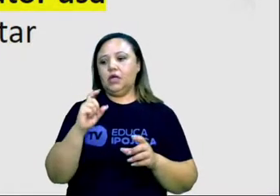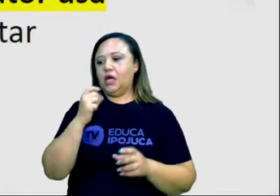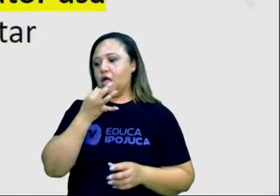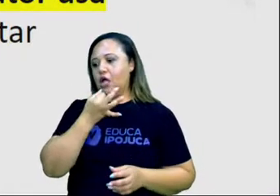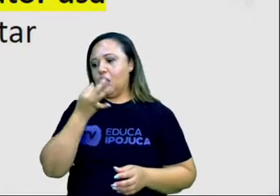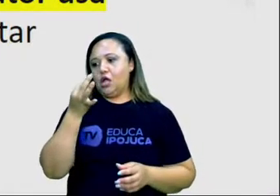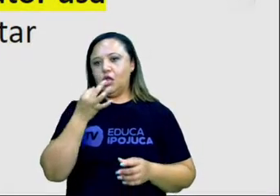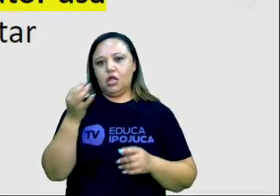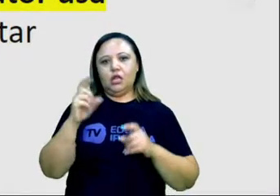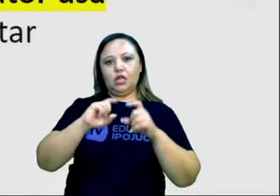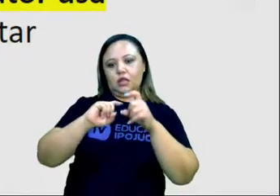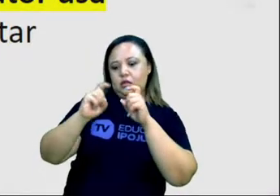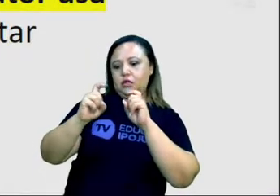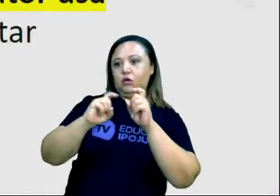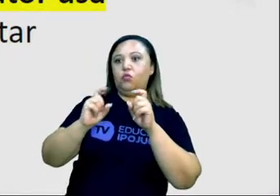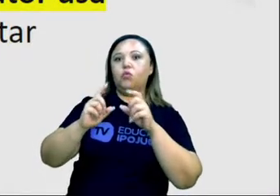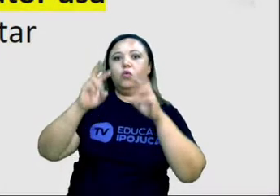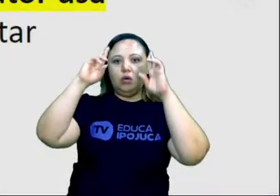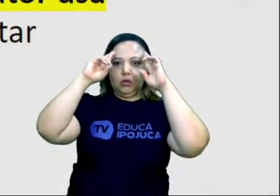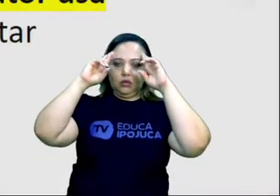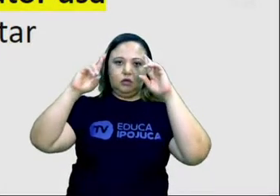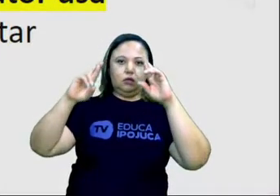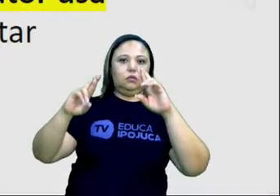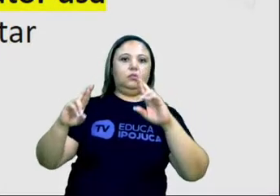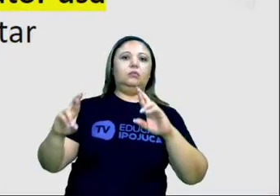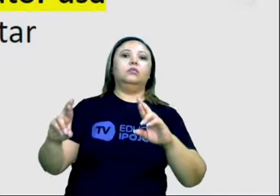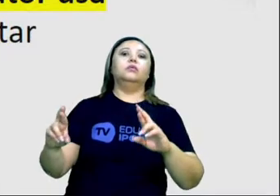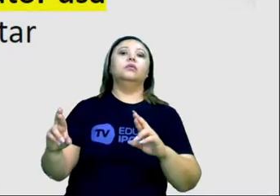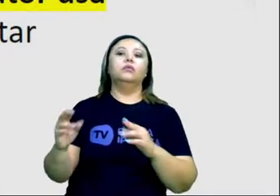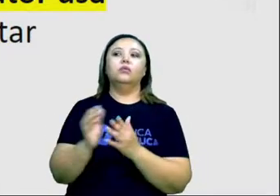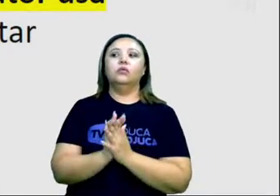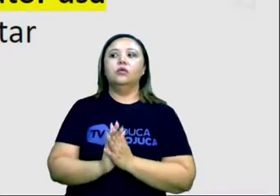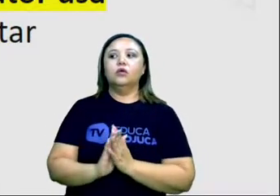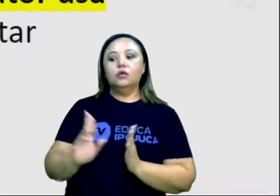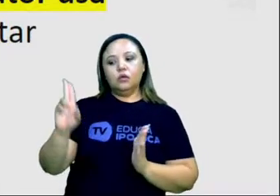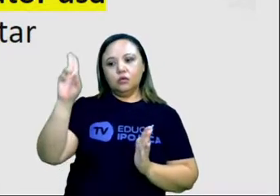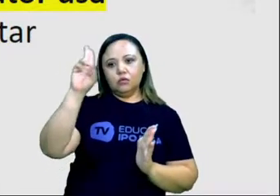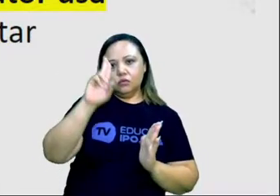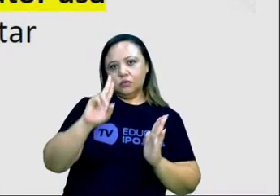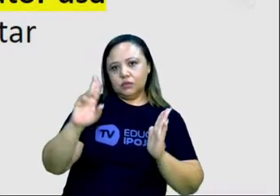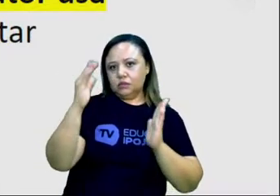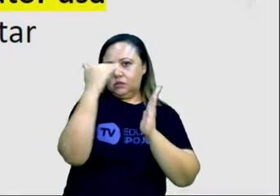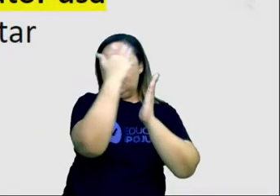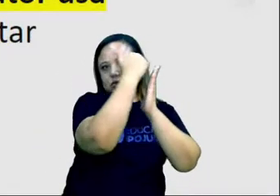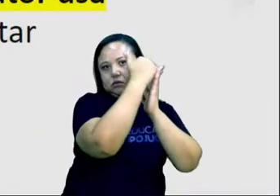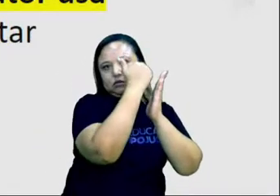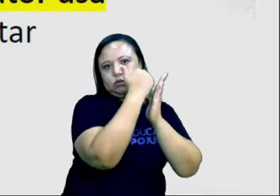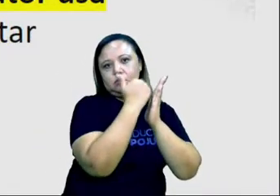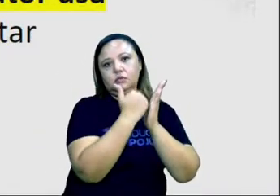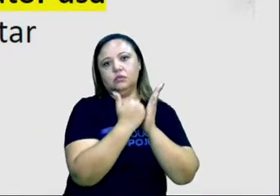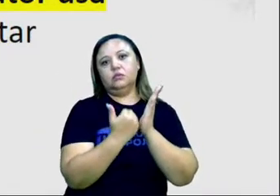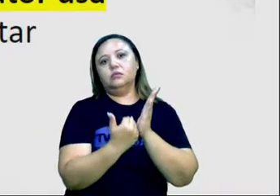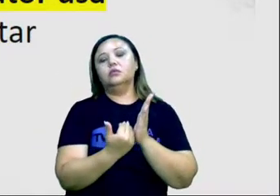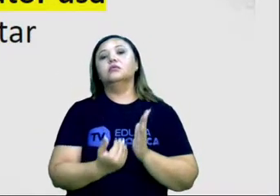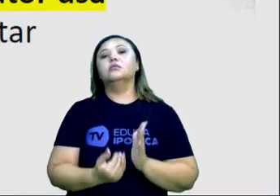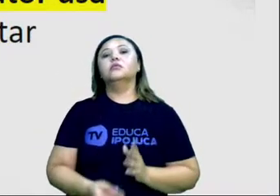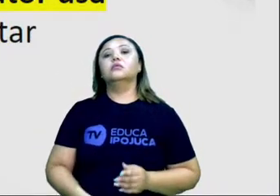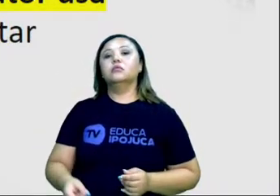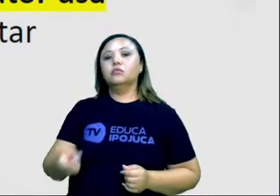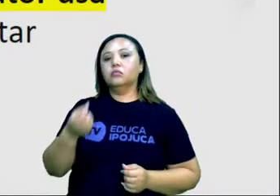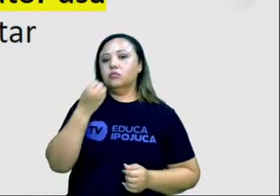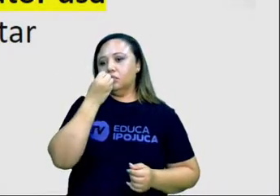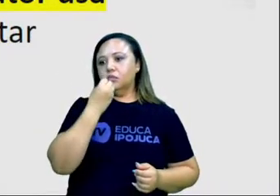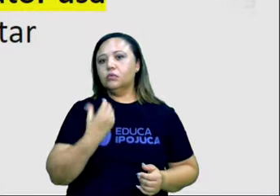nossa opinião. Usar argumentos válidos para defendermos nossa opinião e não descaracterizar